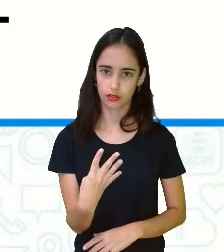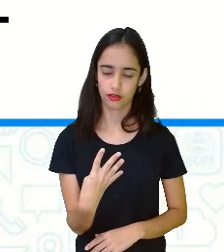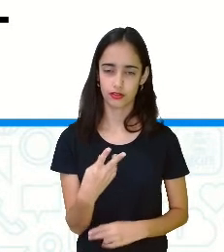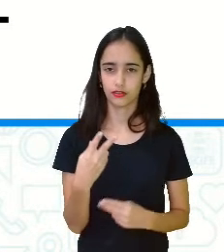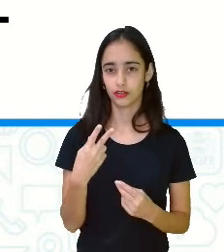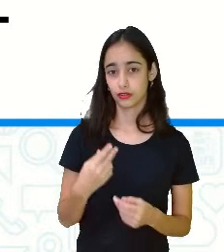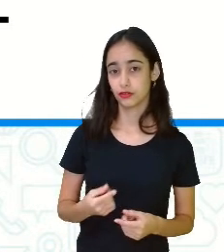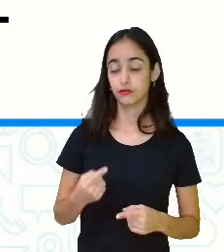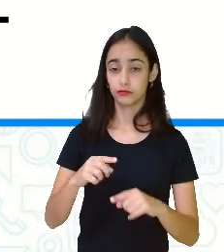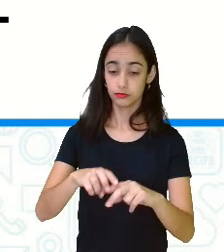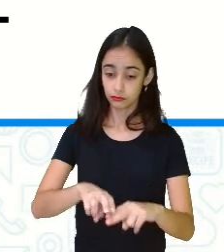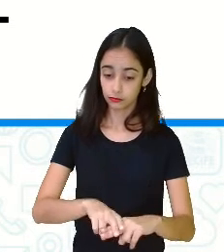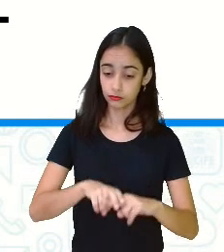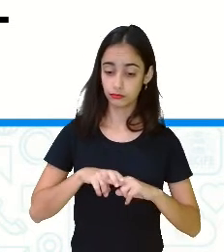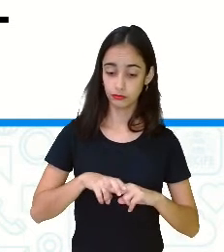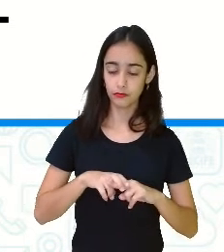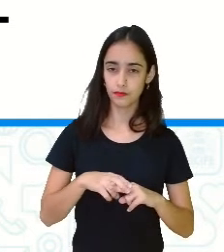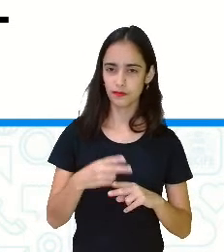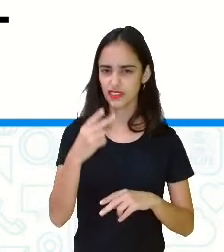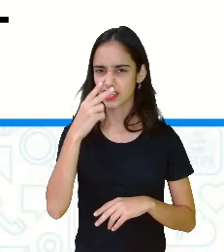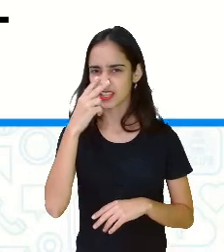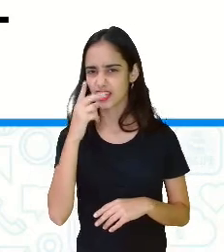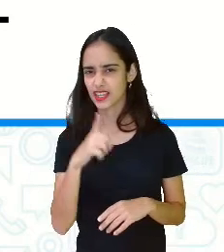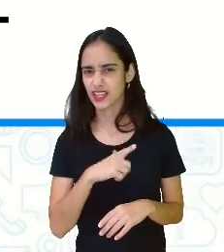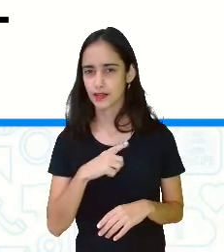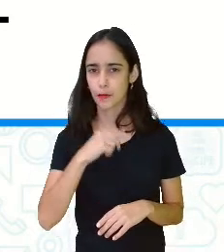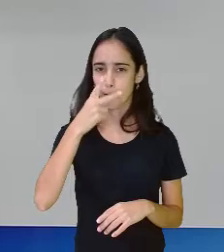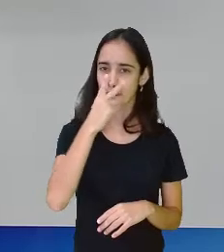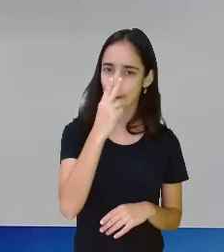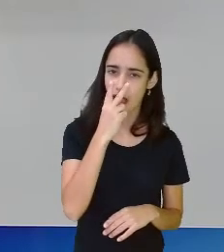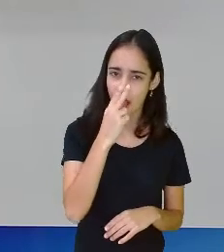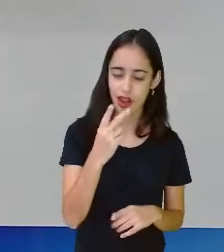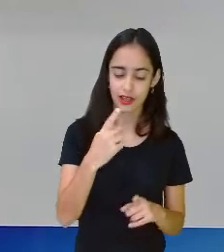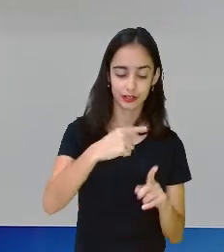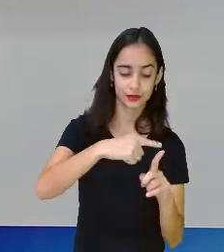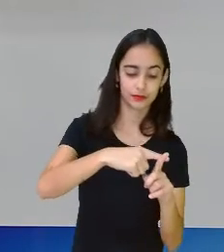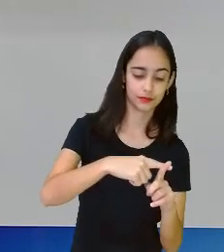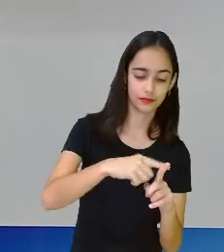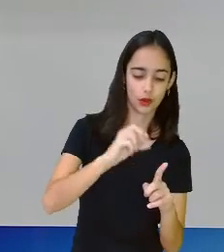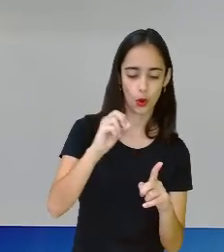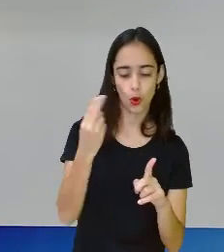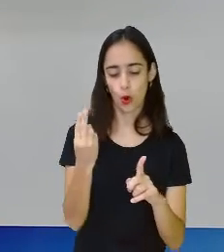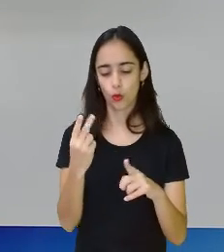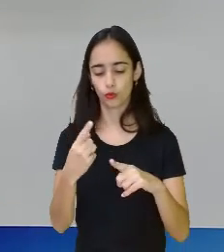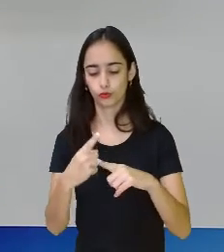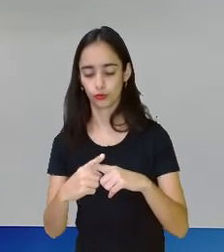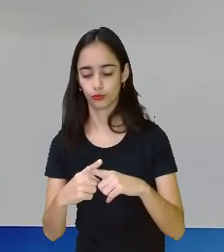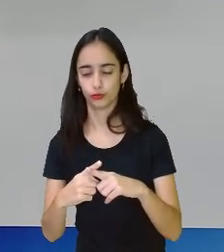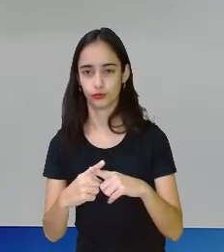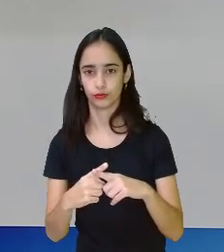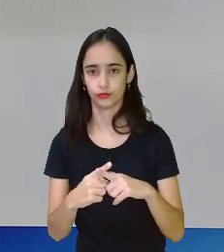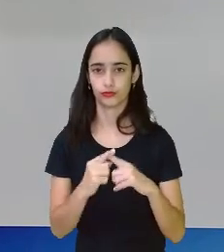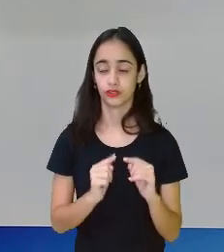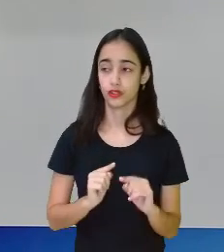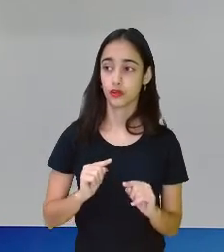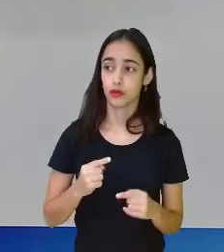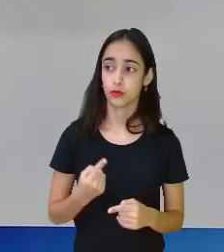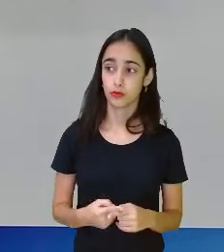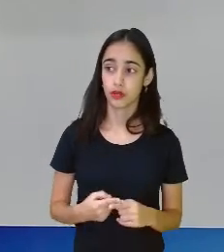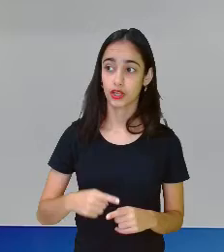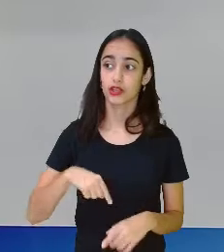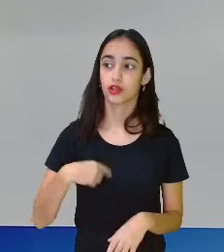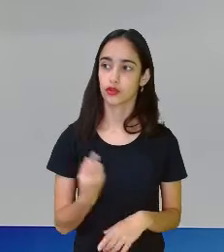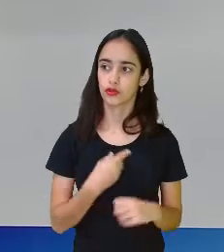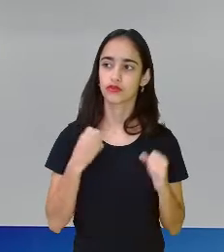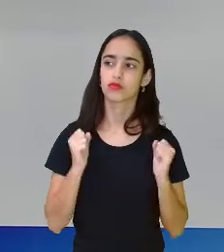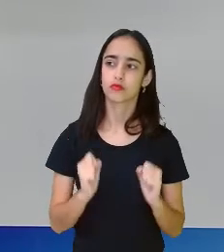semelhança entre adição e multiplicação, mas nem sempre é assim. Eu também posso ter uma adição com